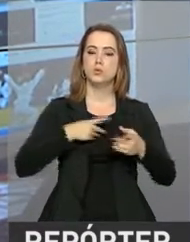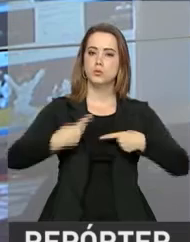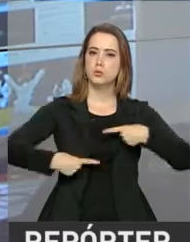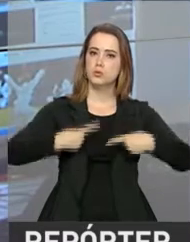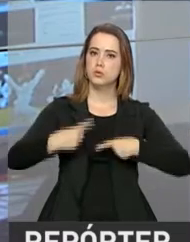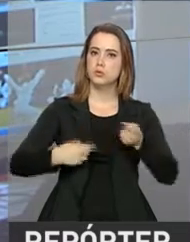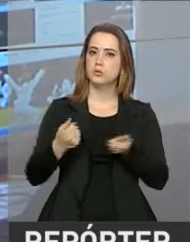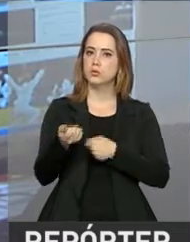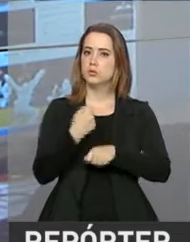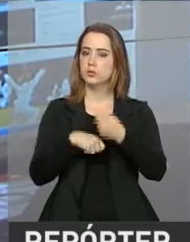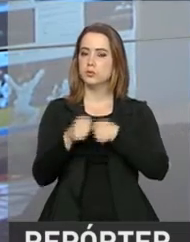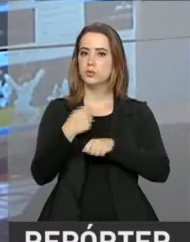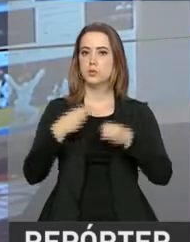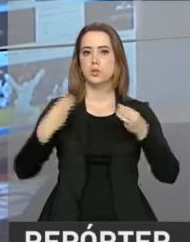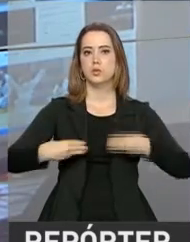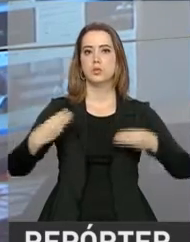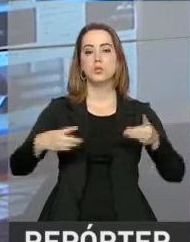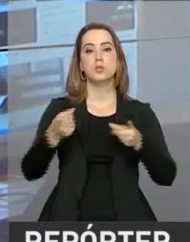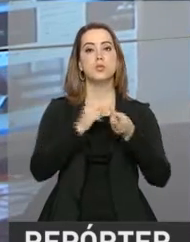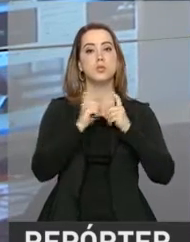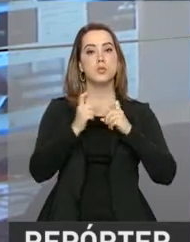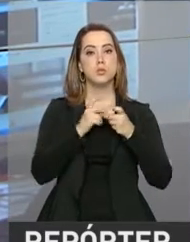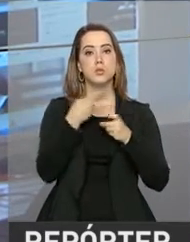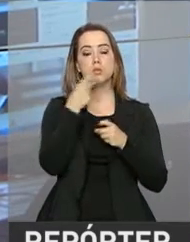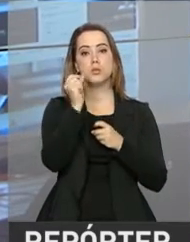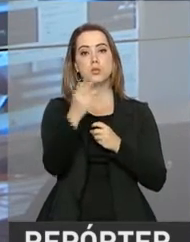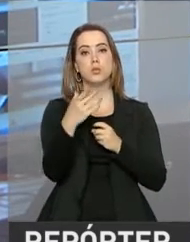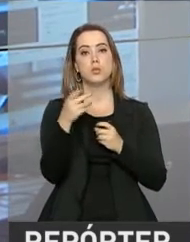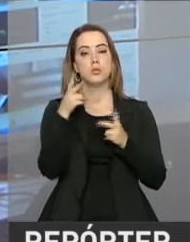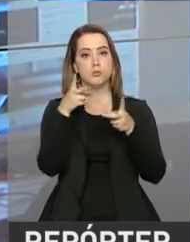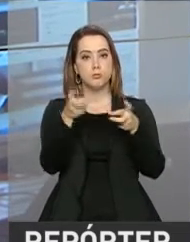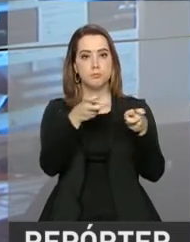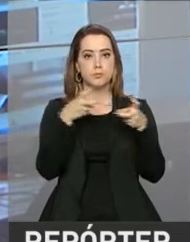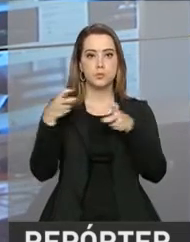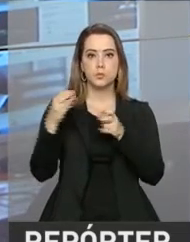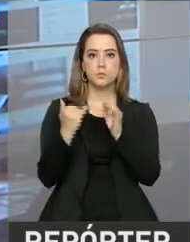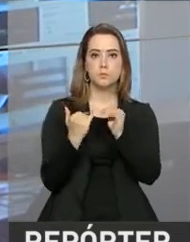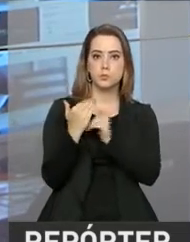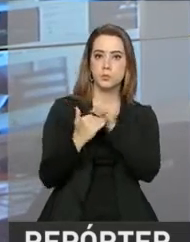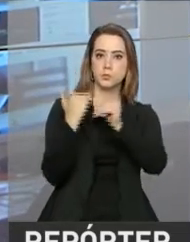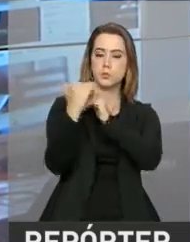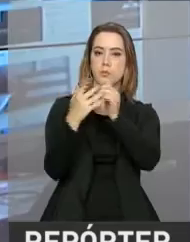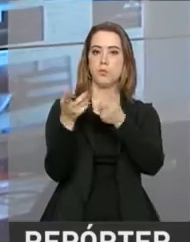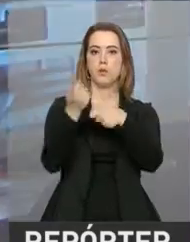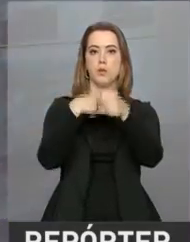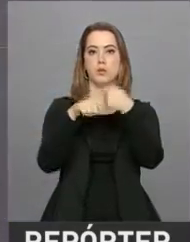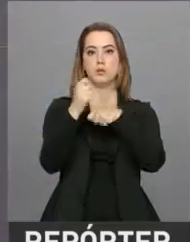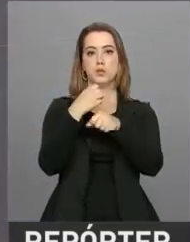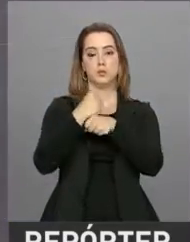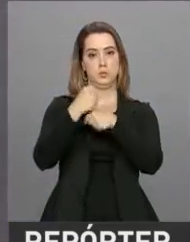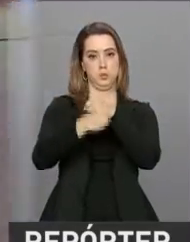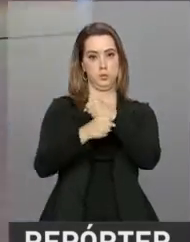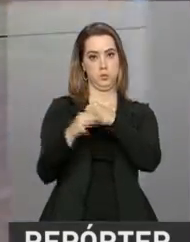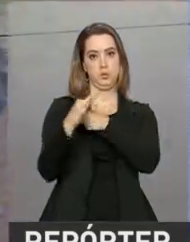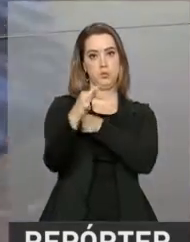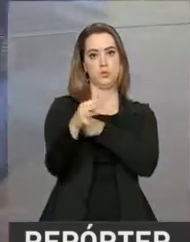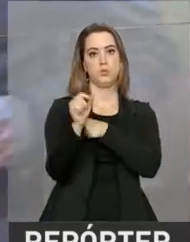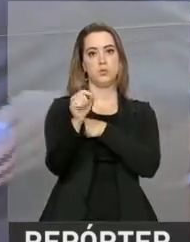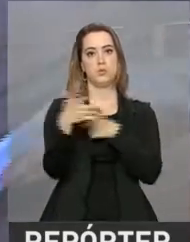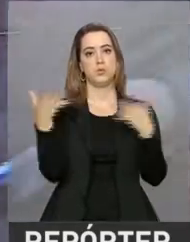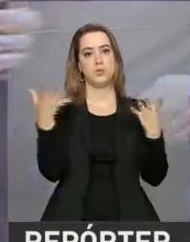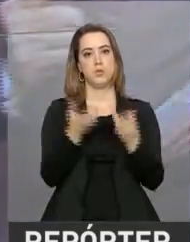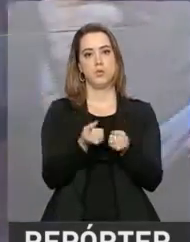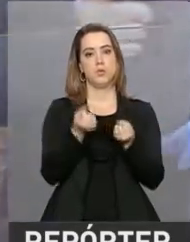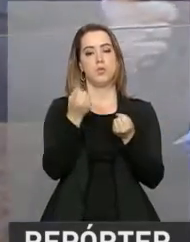da Fazenda comentou agora há pouco a previsão de crescimento da economia para o ano que vem. Vamos ao Ministério da Fazenda saber os detalhes com